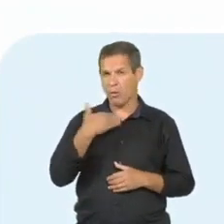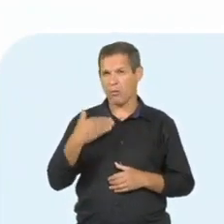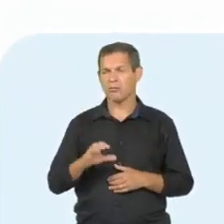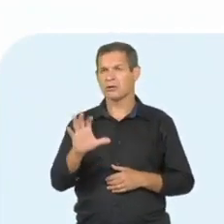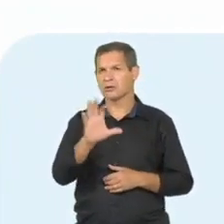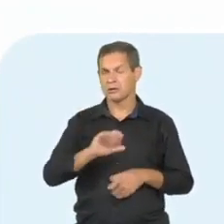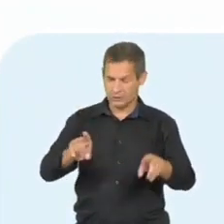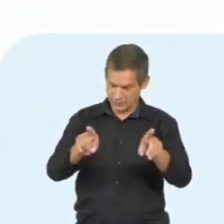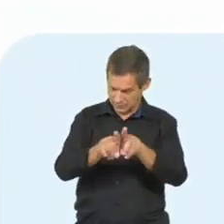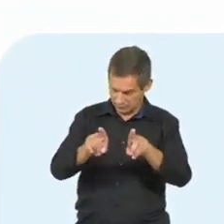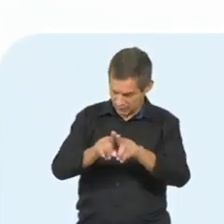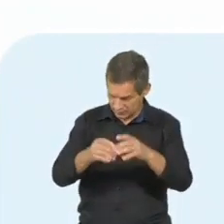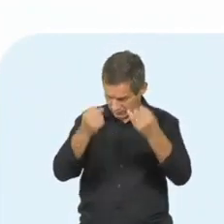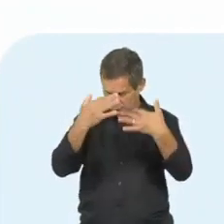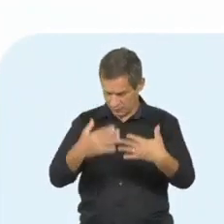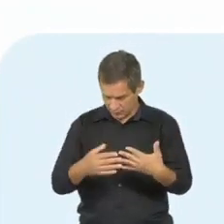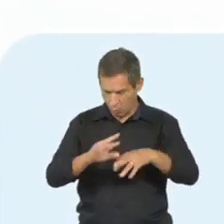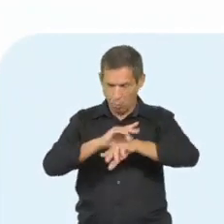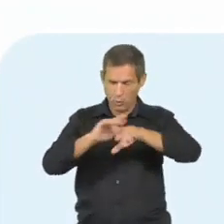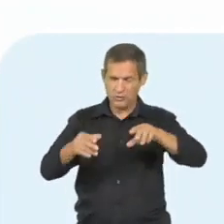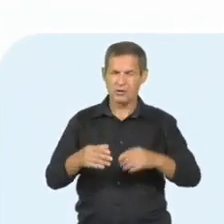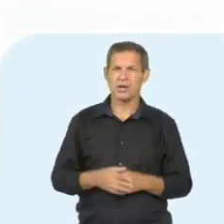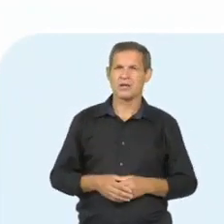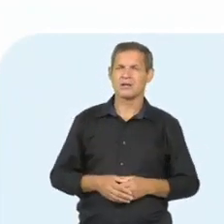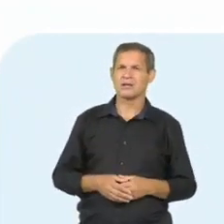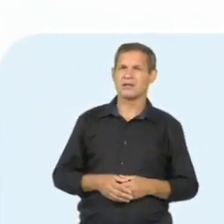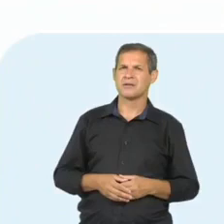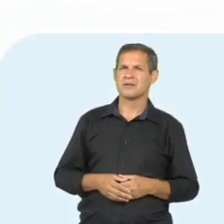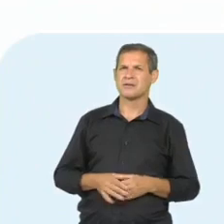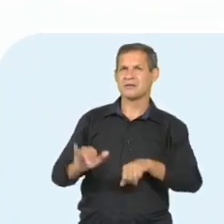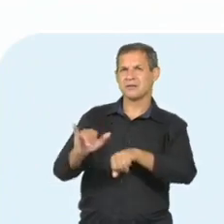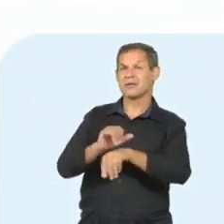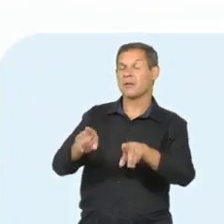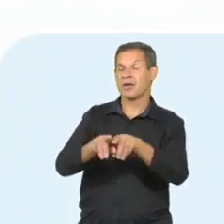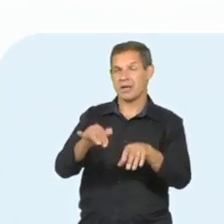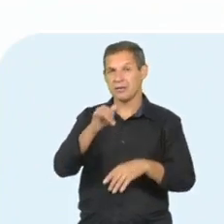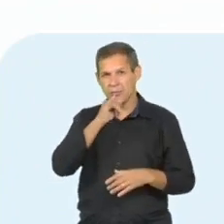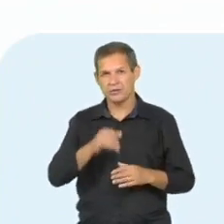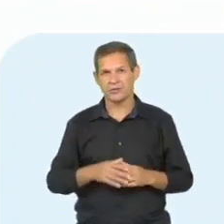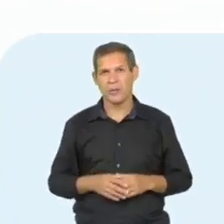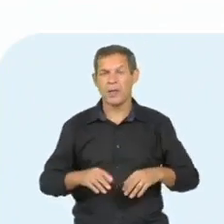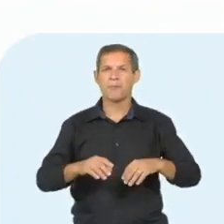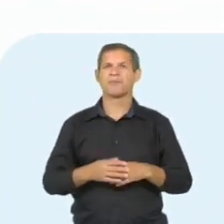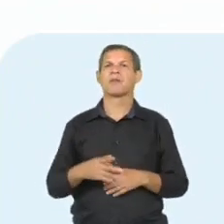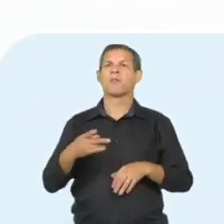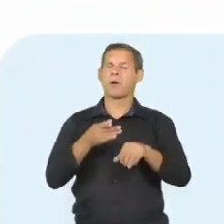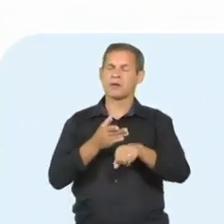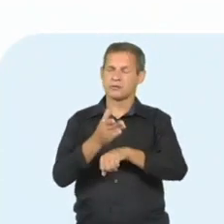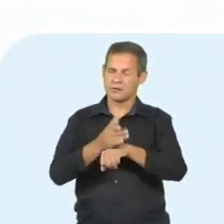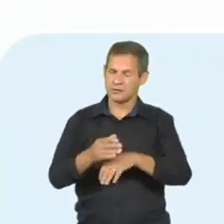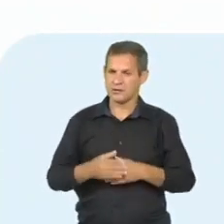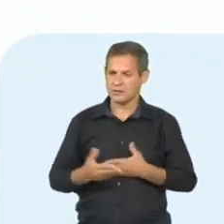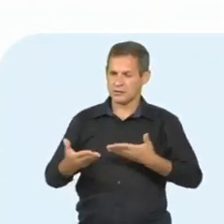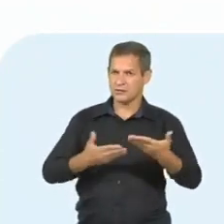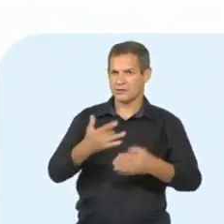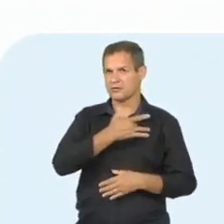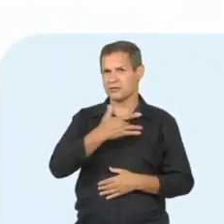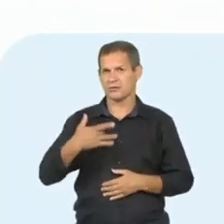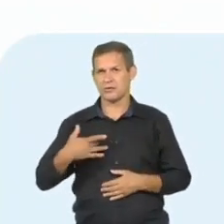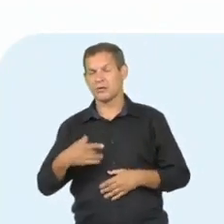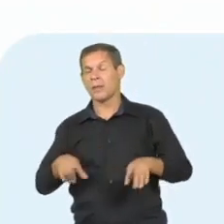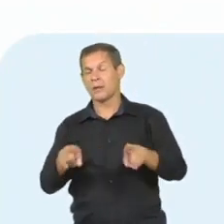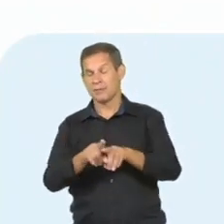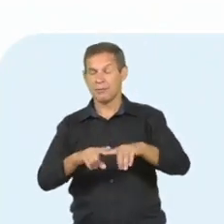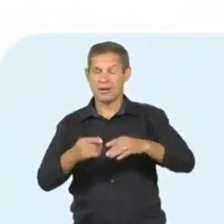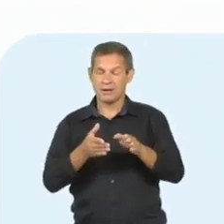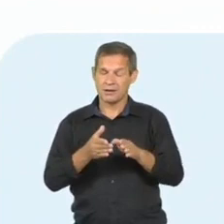ela pode ser explicada por diversos fatores, como, por exemplo, o maior acesso a bens e serviços de saúde,